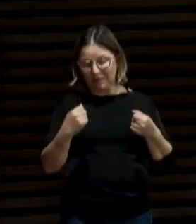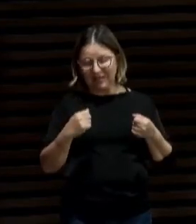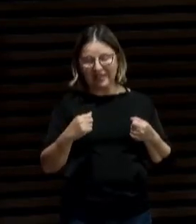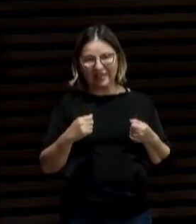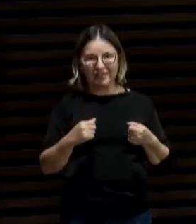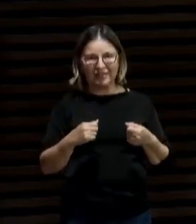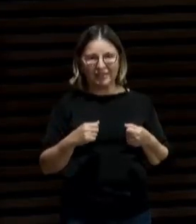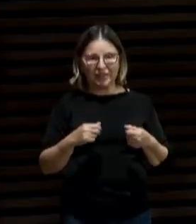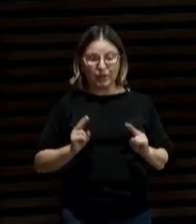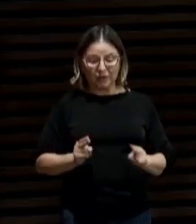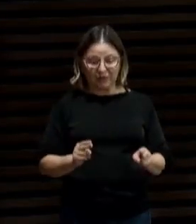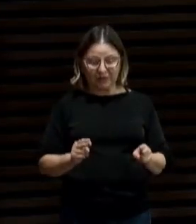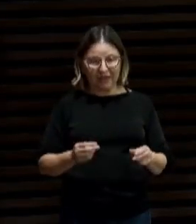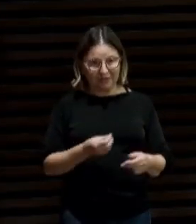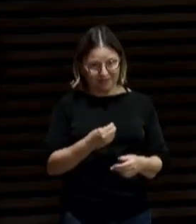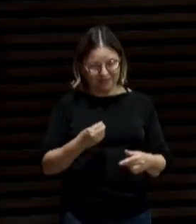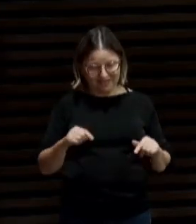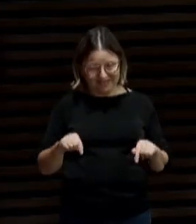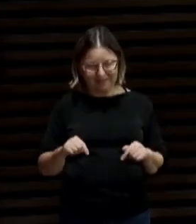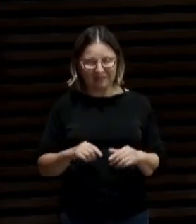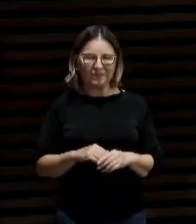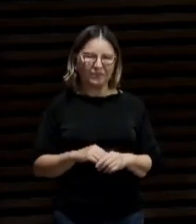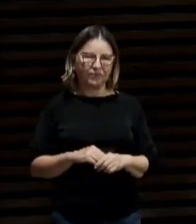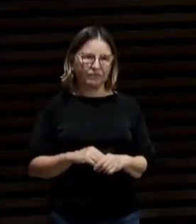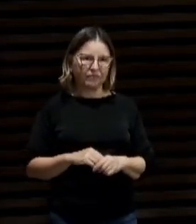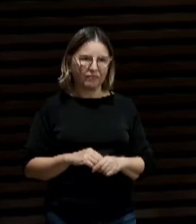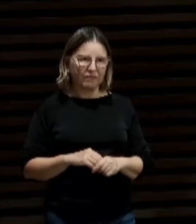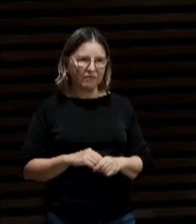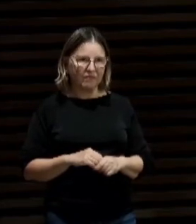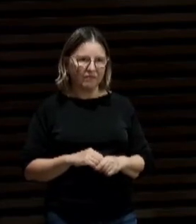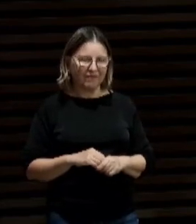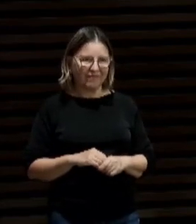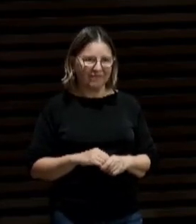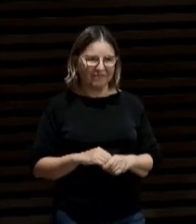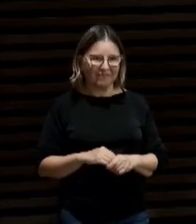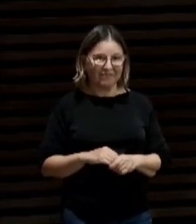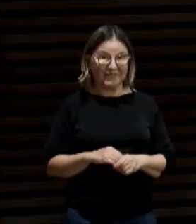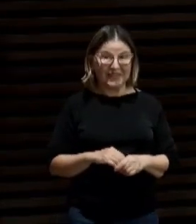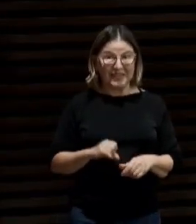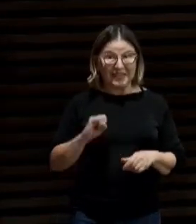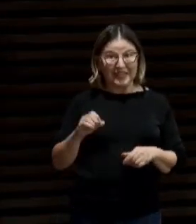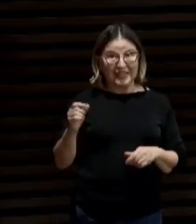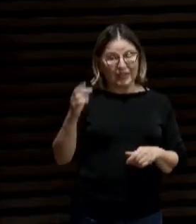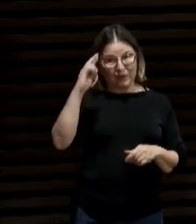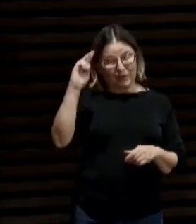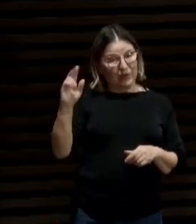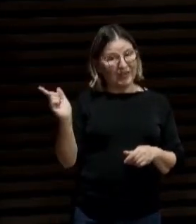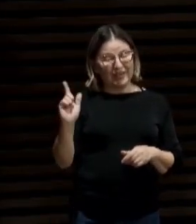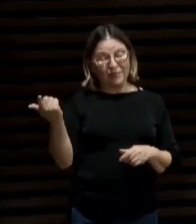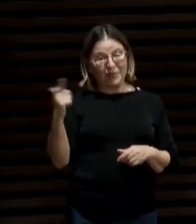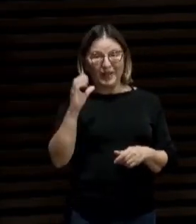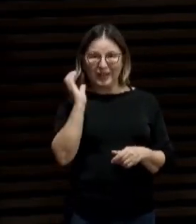Ele queria estar com o Senhor. Se ele não vai voltar, então eu que vá. Entendeu, amados? E a minha pergunta